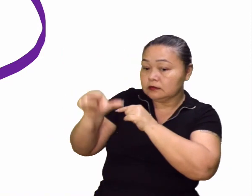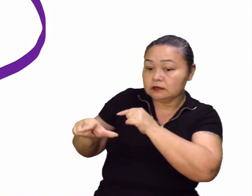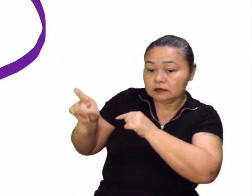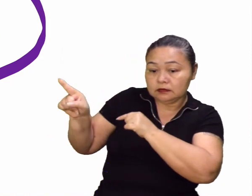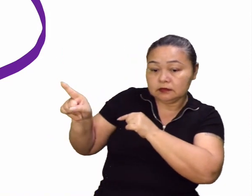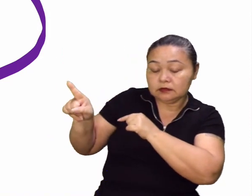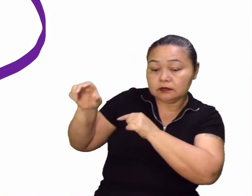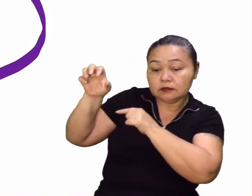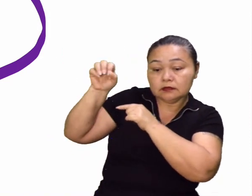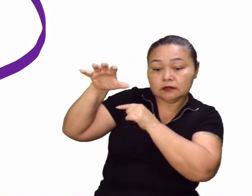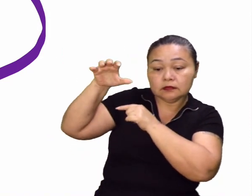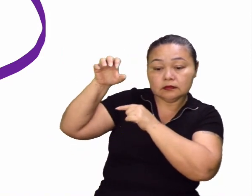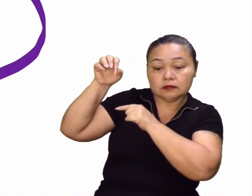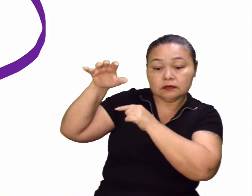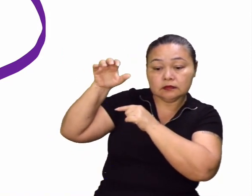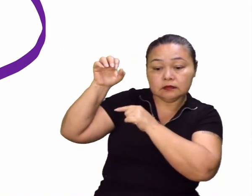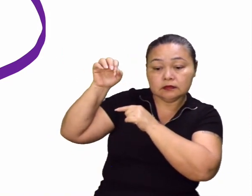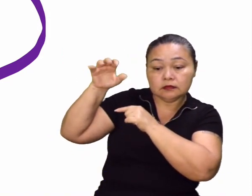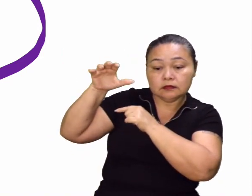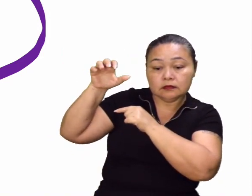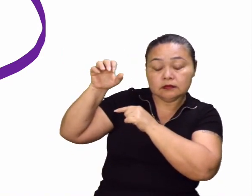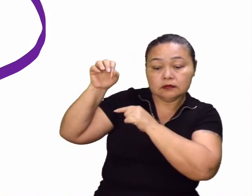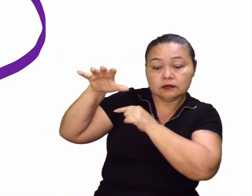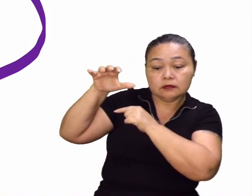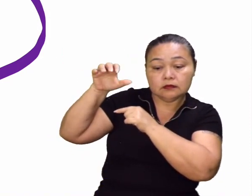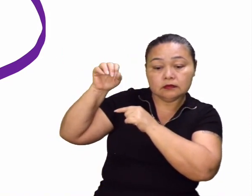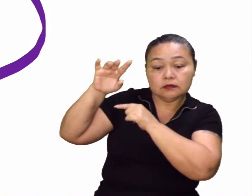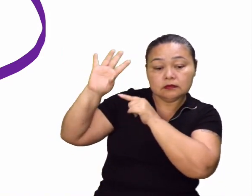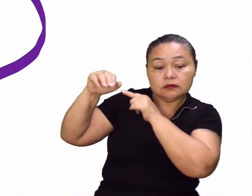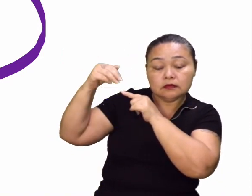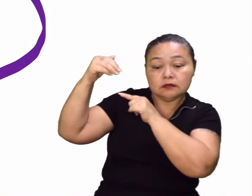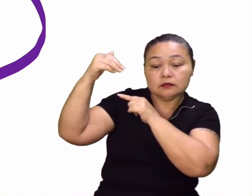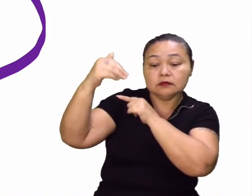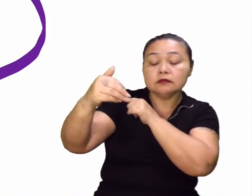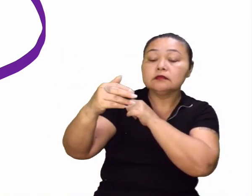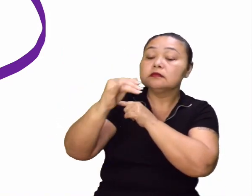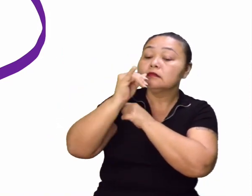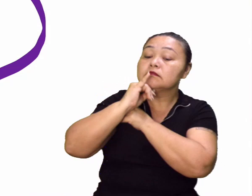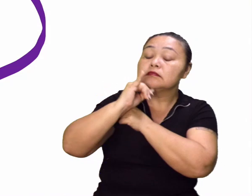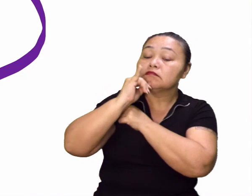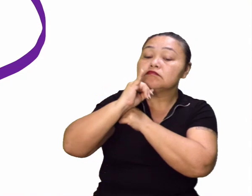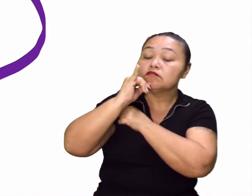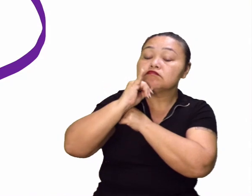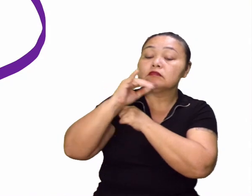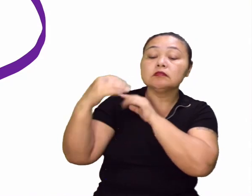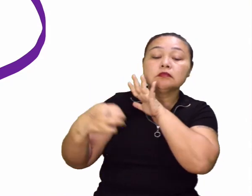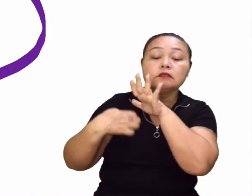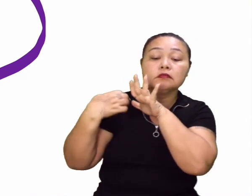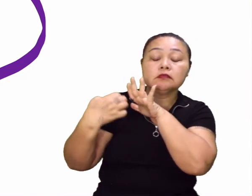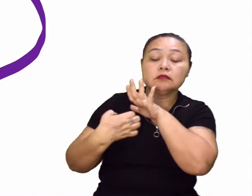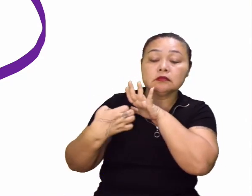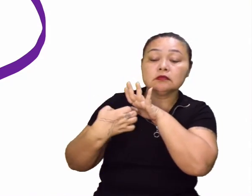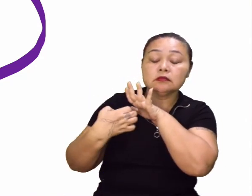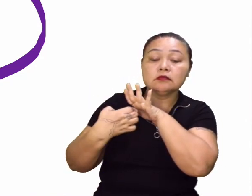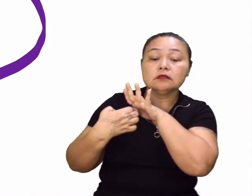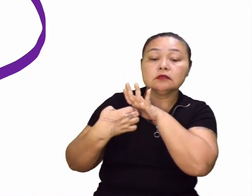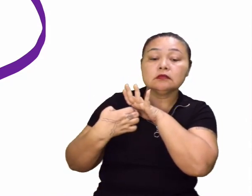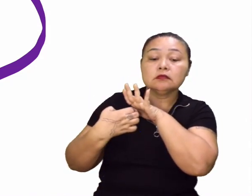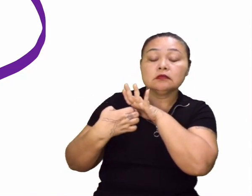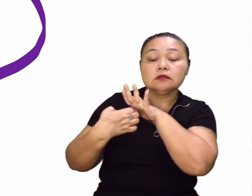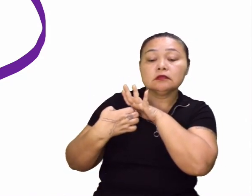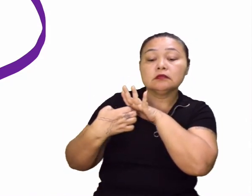emite sinais. Muito Esses bem. sinais vão para, por exemplo, a empresa, que a